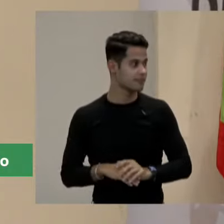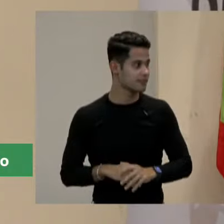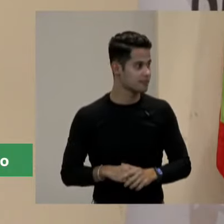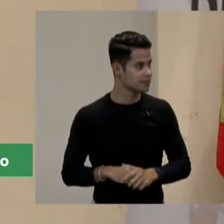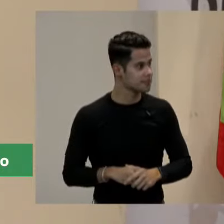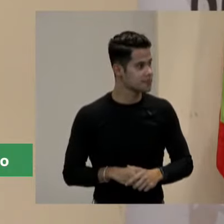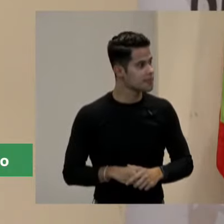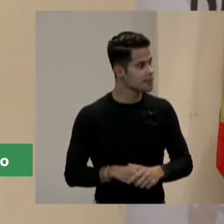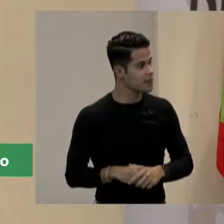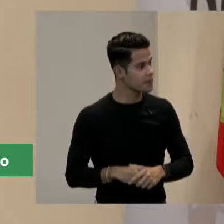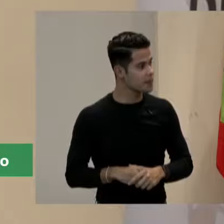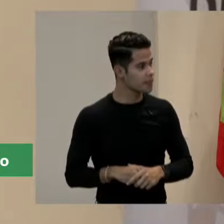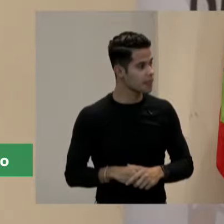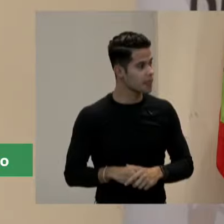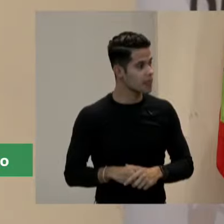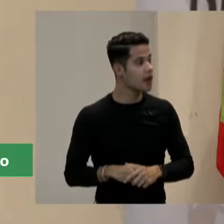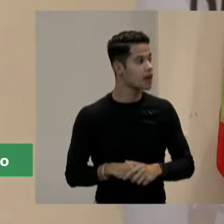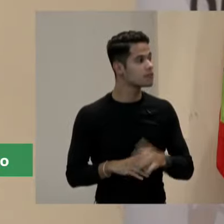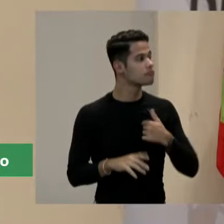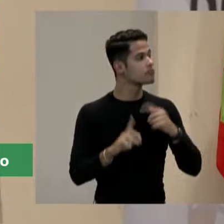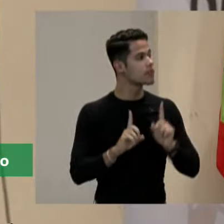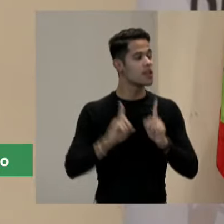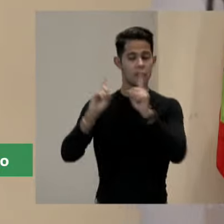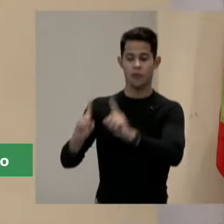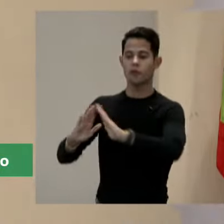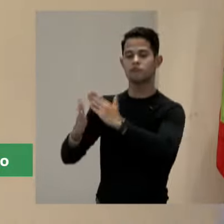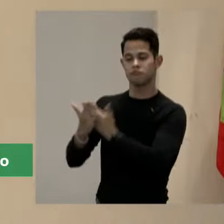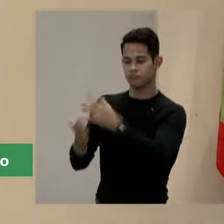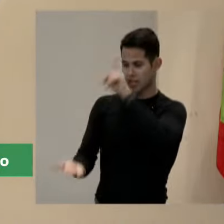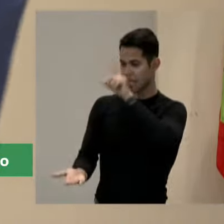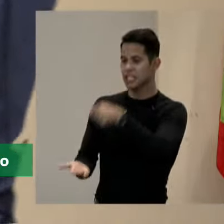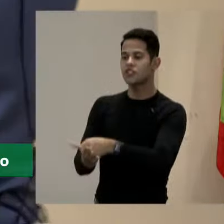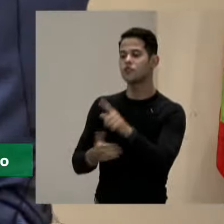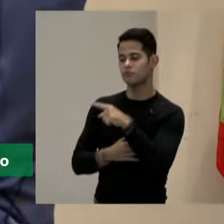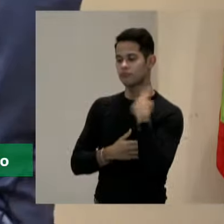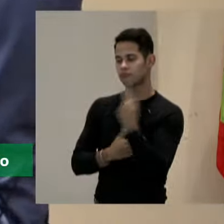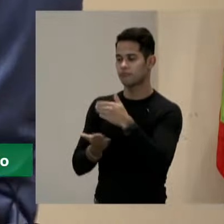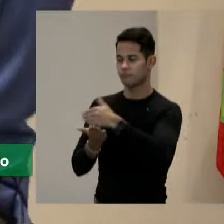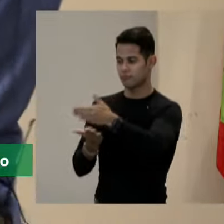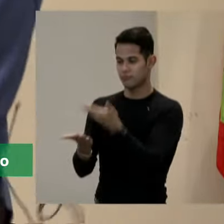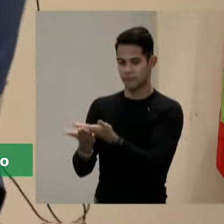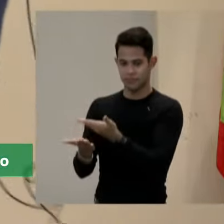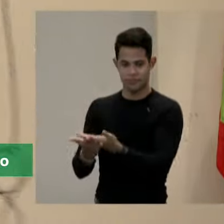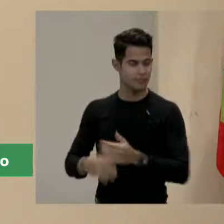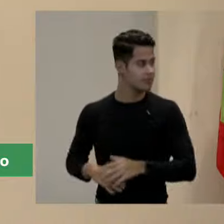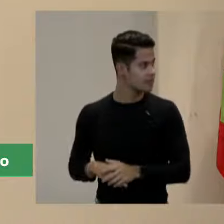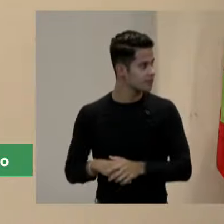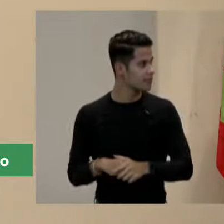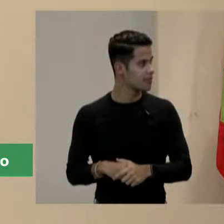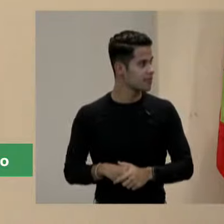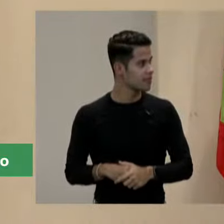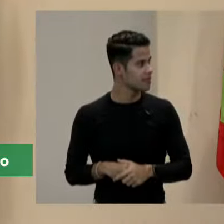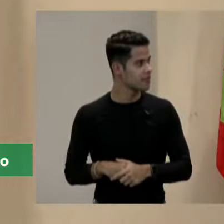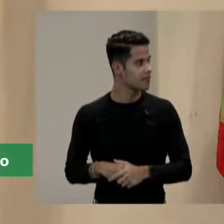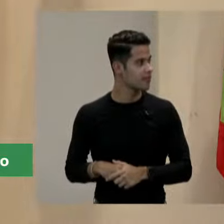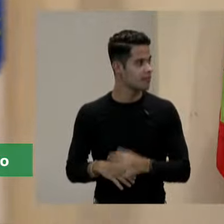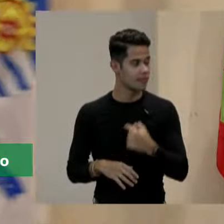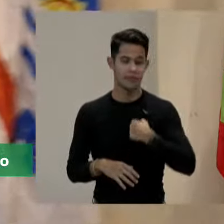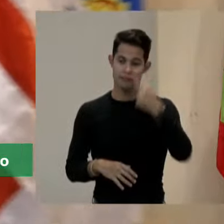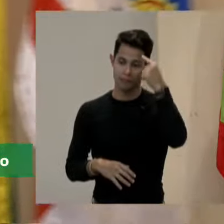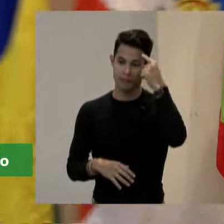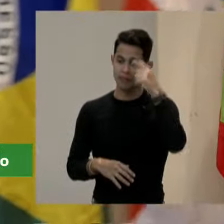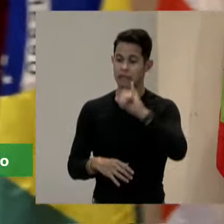E nós fomos. E chegou lá e ficou certo que eu iria estudar. E eu ainda pensei, mãe, se nós chegar lá, o